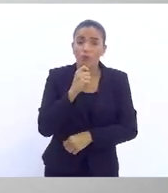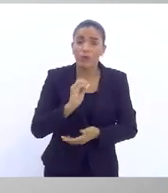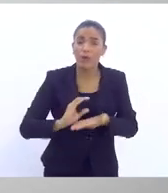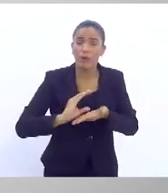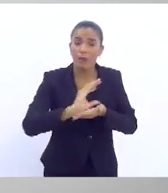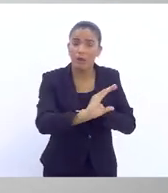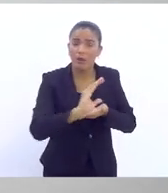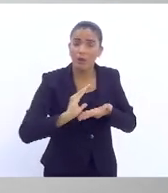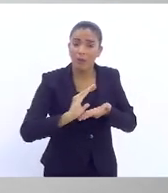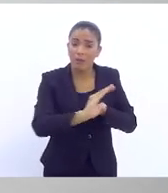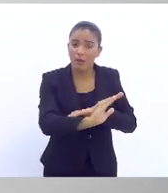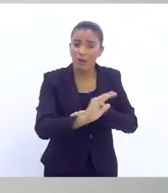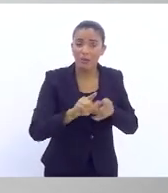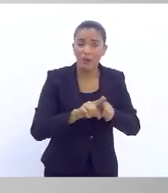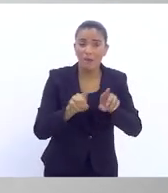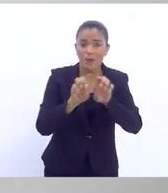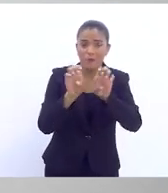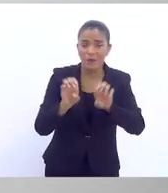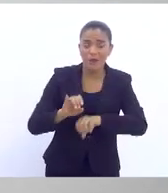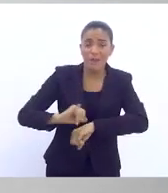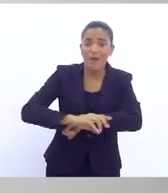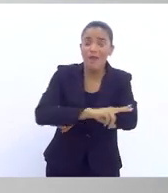em infraestrutura